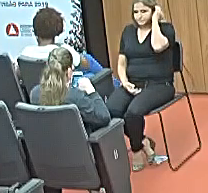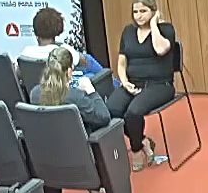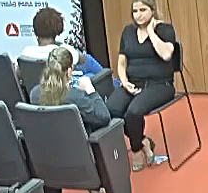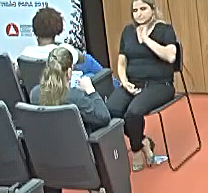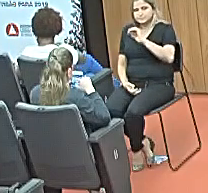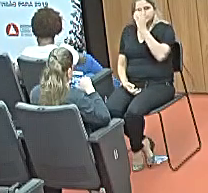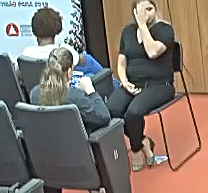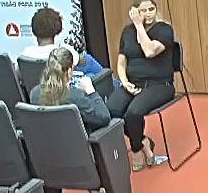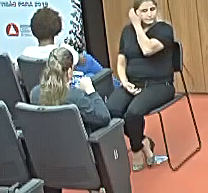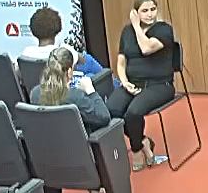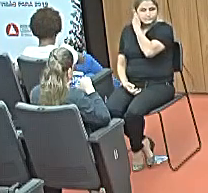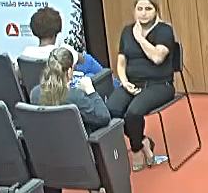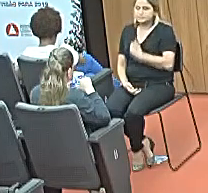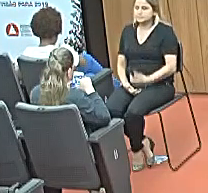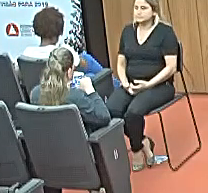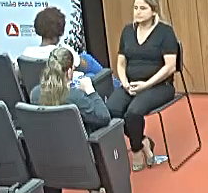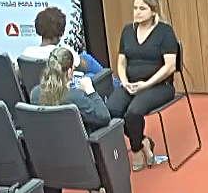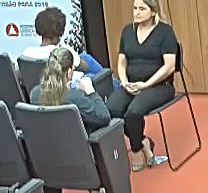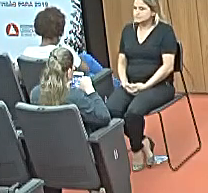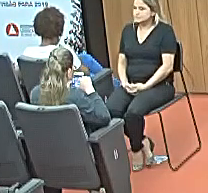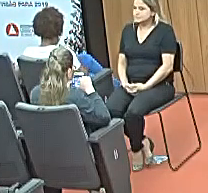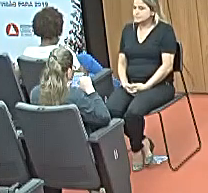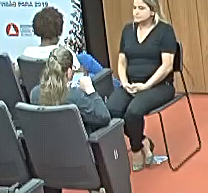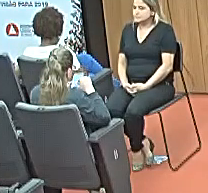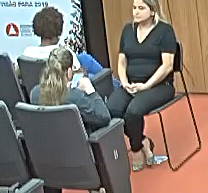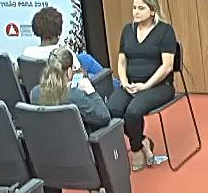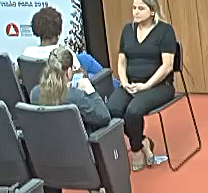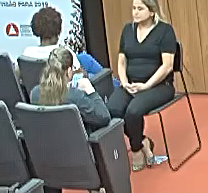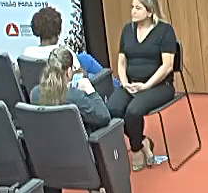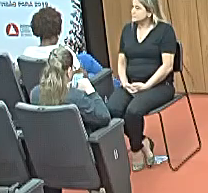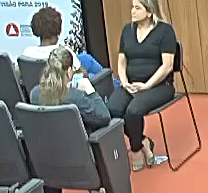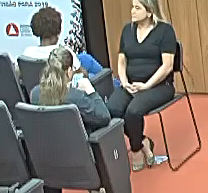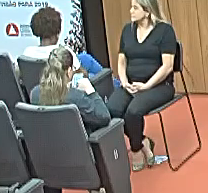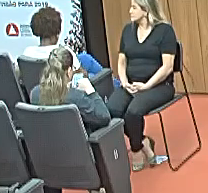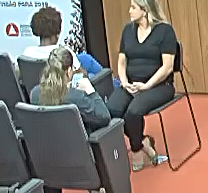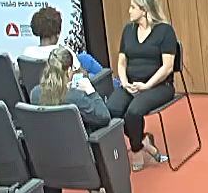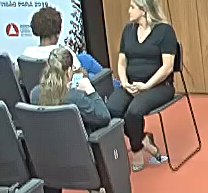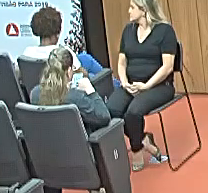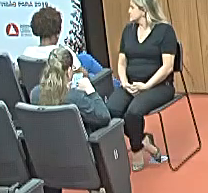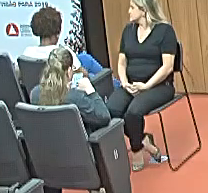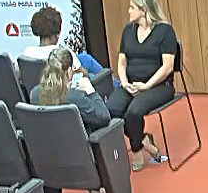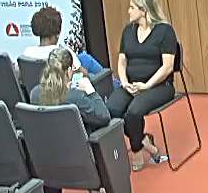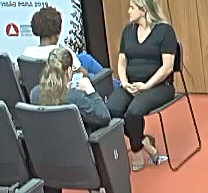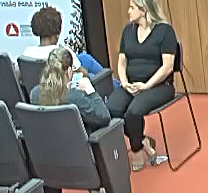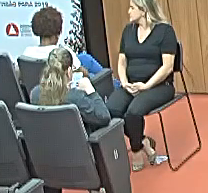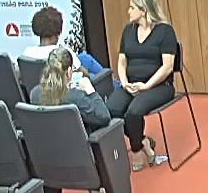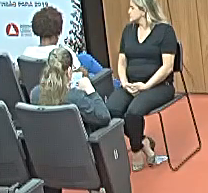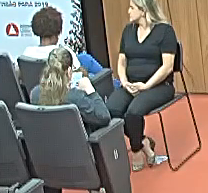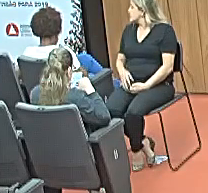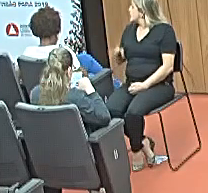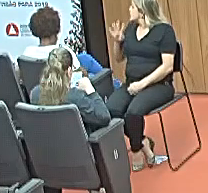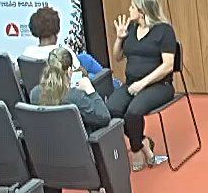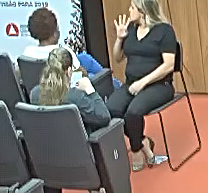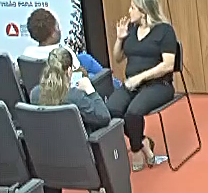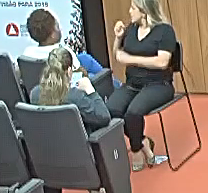vagão onde pelas mulheres mas deveria ser colocada outra cor para que se identificassem melhor